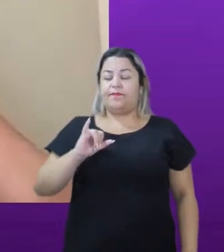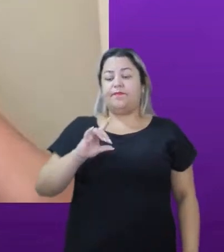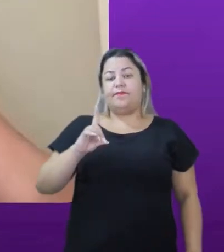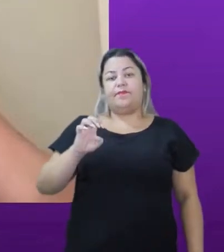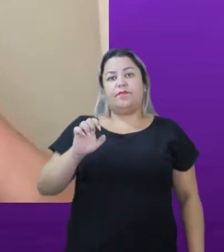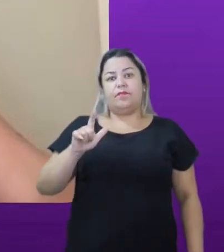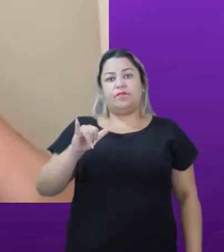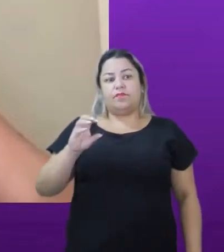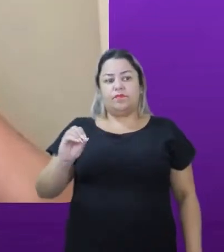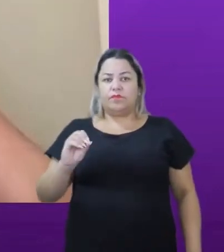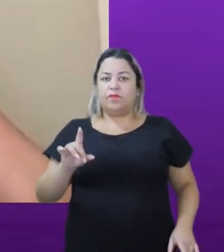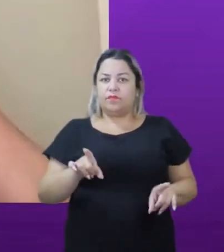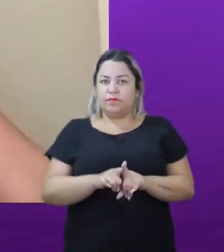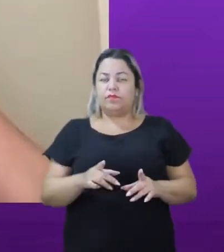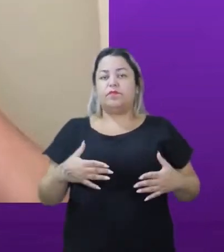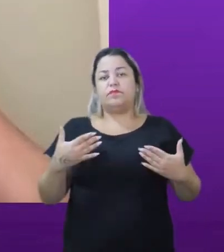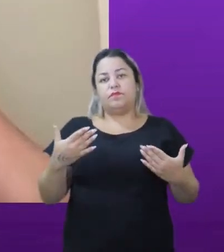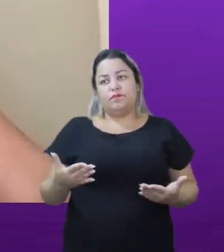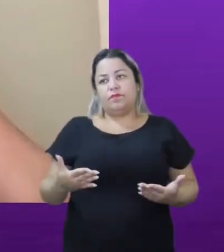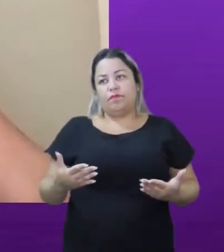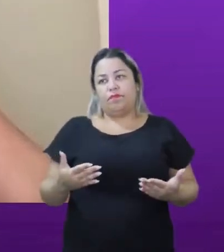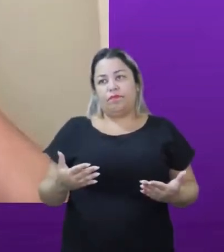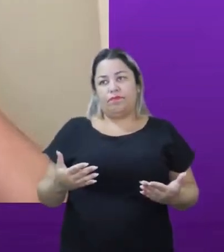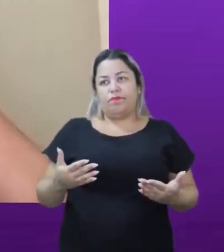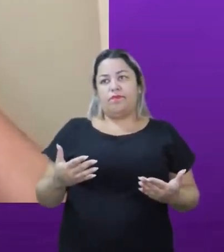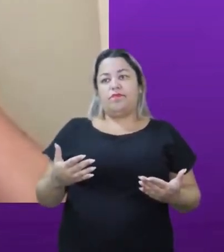ideológico, né? Então,